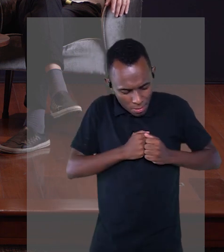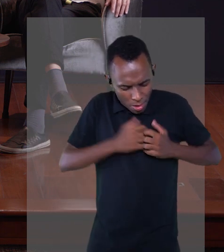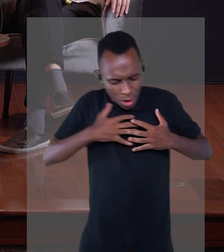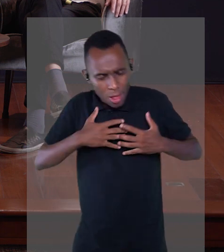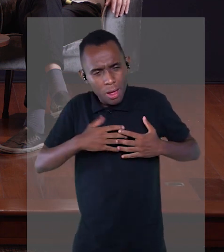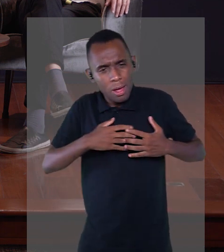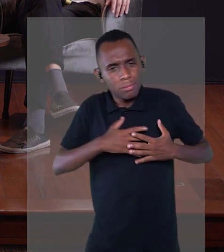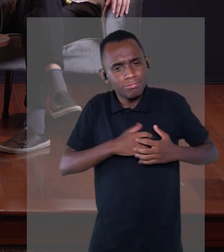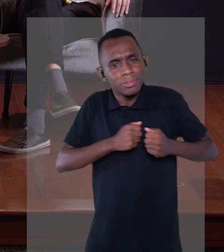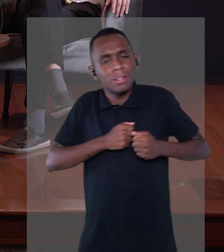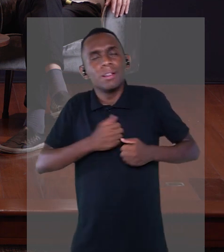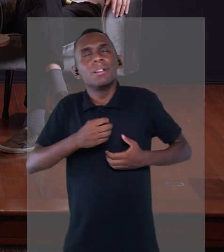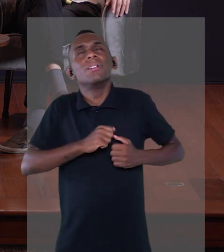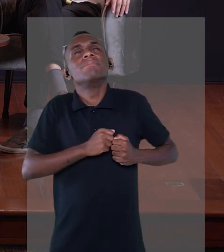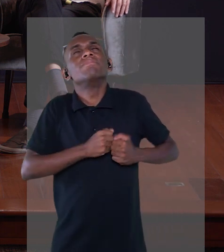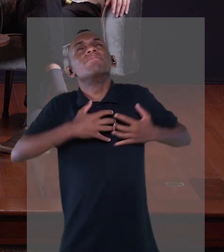De mim,